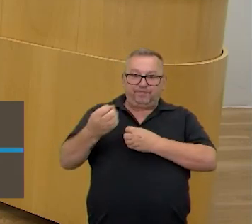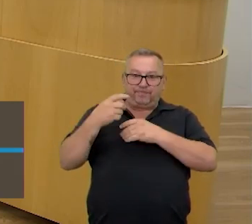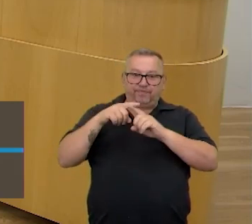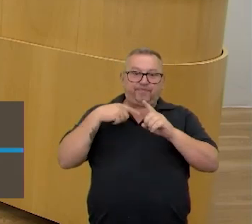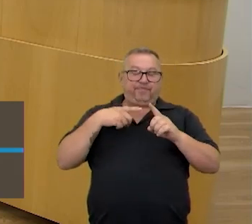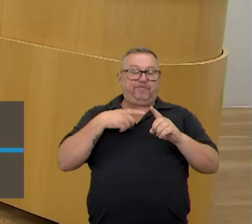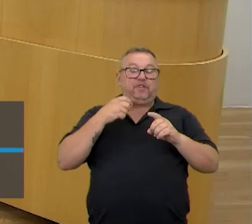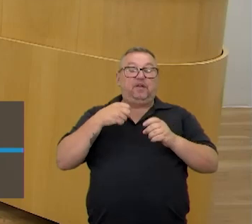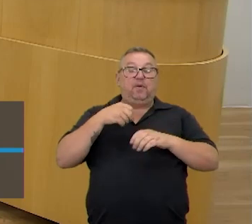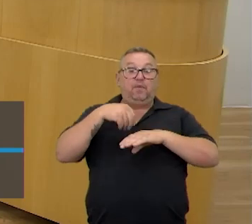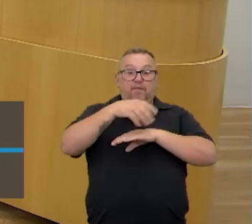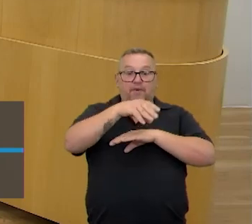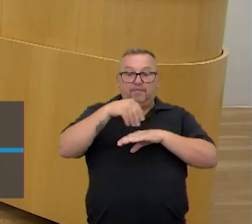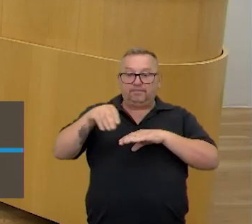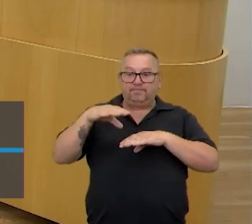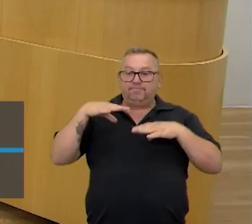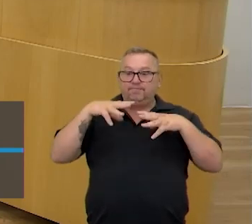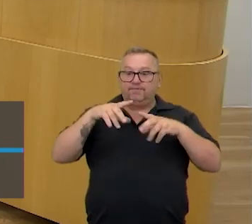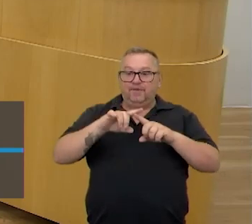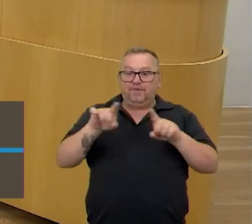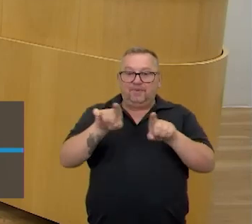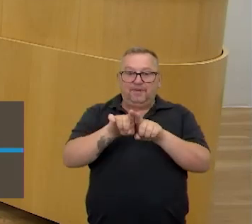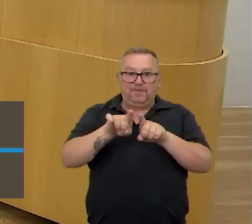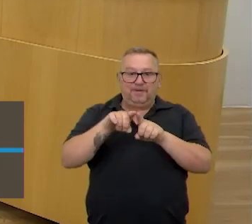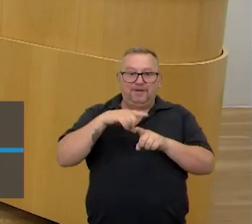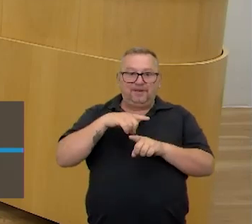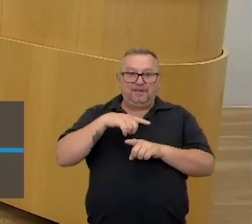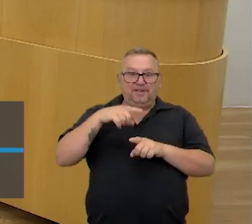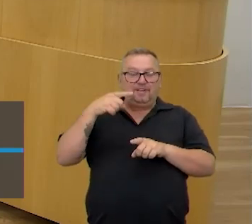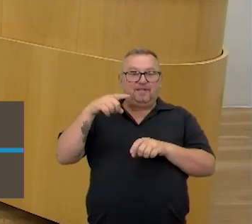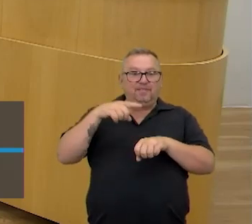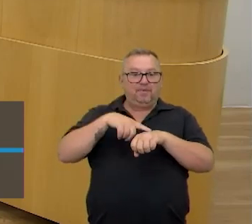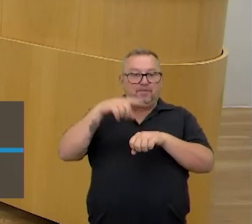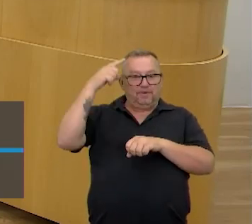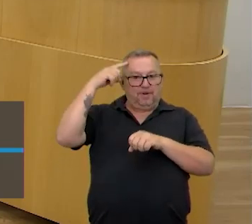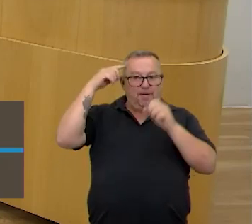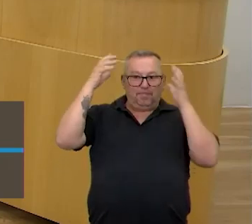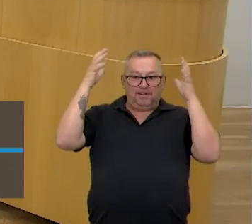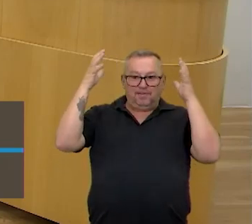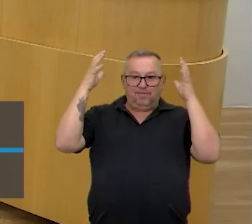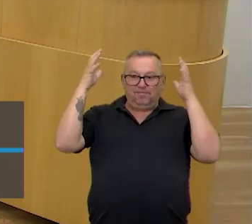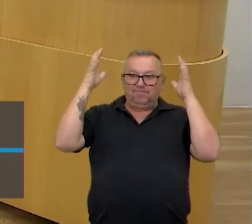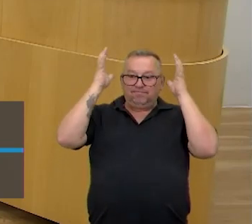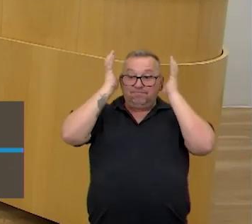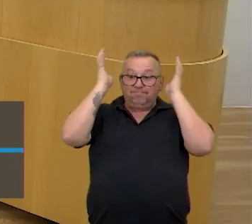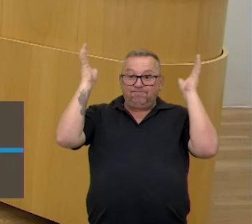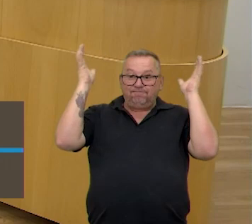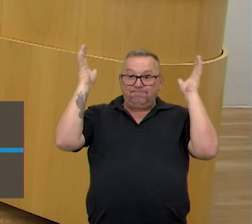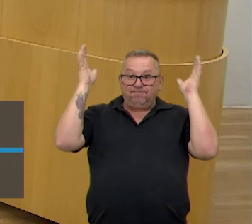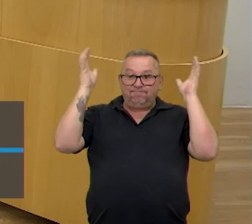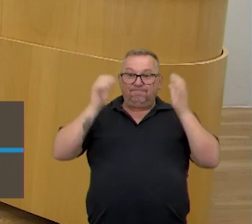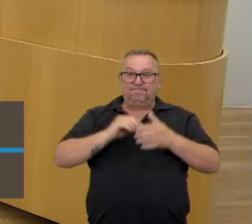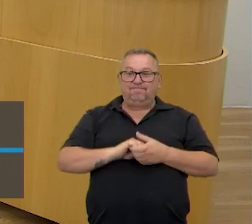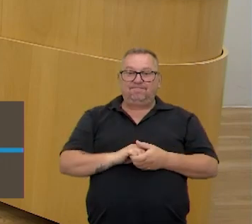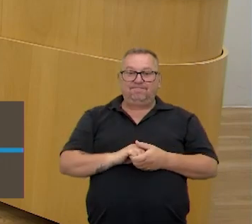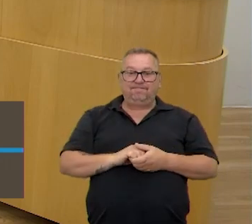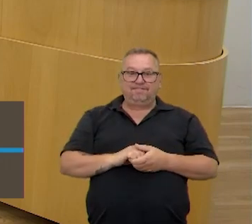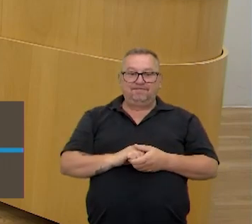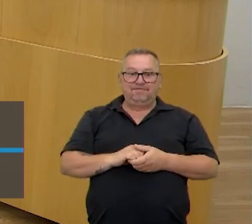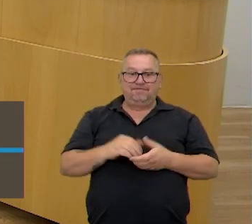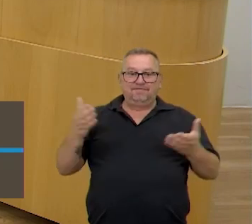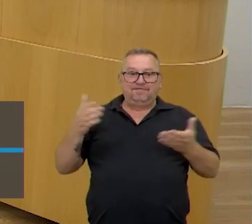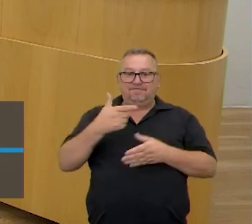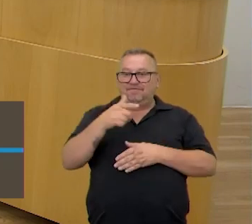compartilhar com você e com todo mundo. Tem momento cabeção aí? Se tiver momento cabeção, é hora do momento cabeção. Tem momento cabeção? Hoje não tem